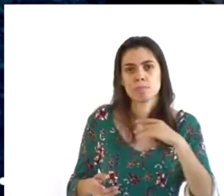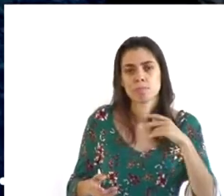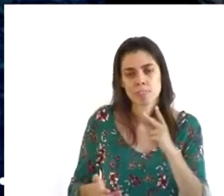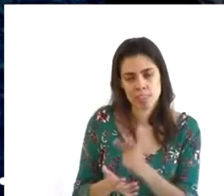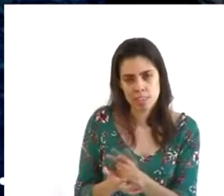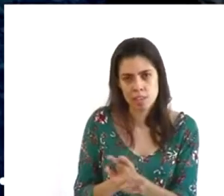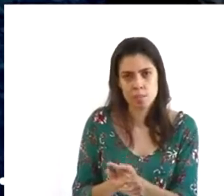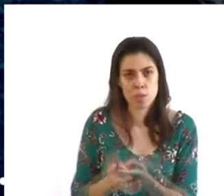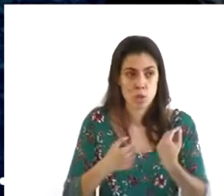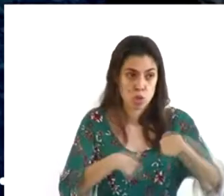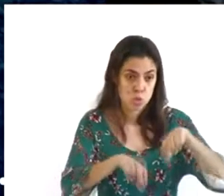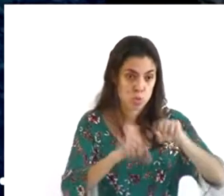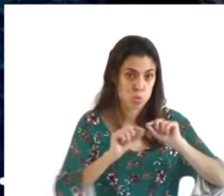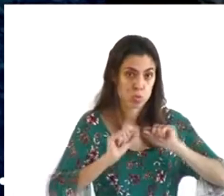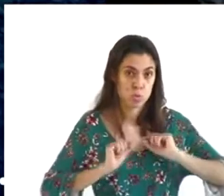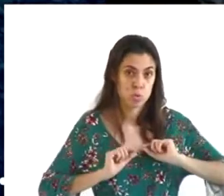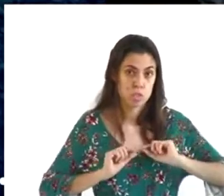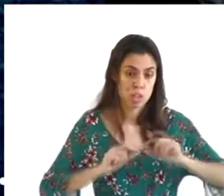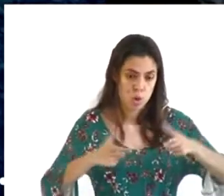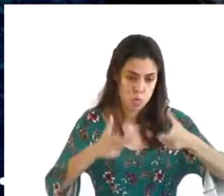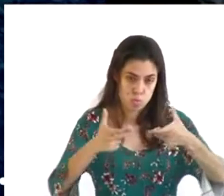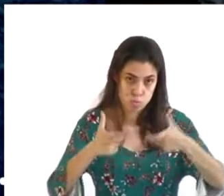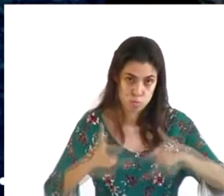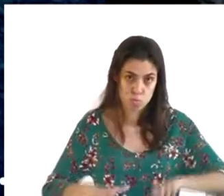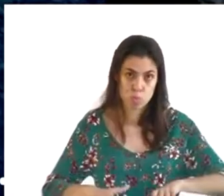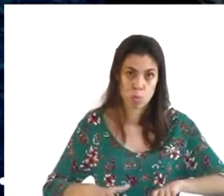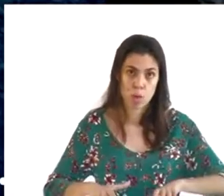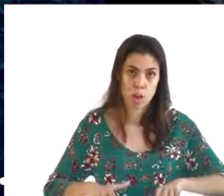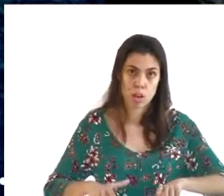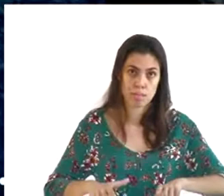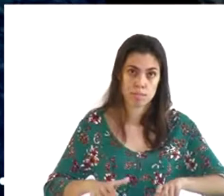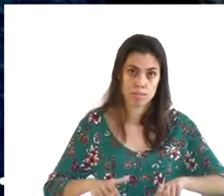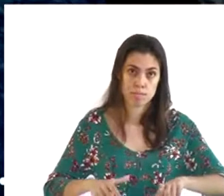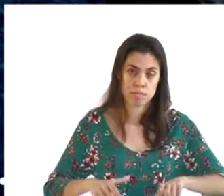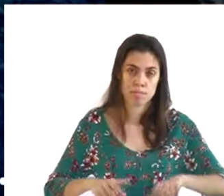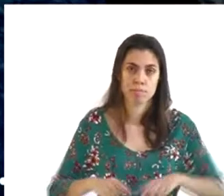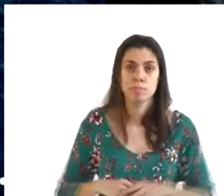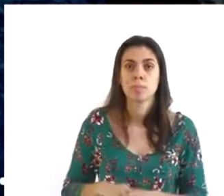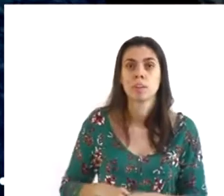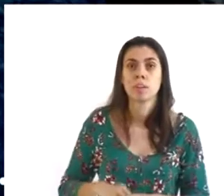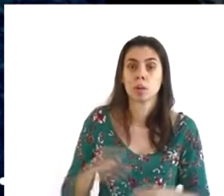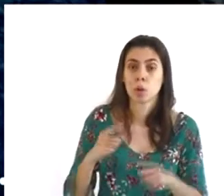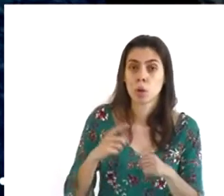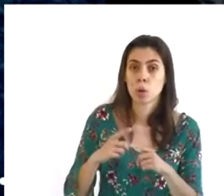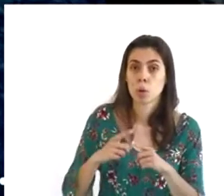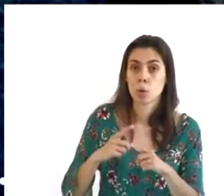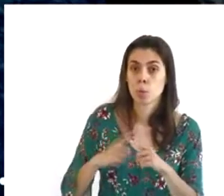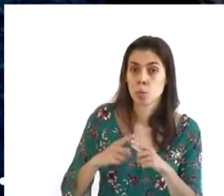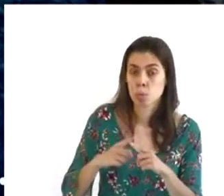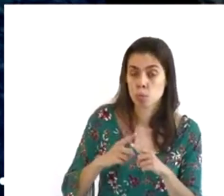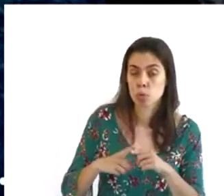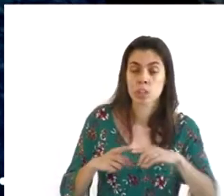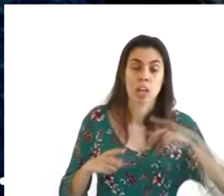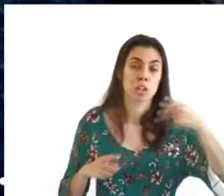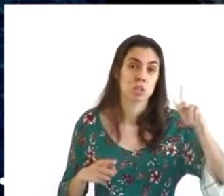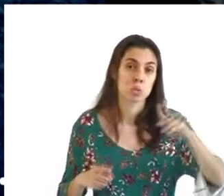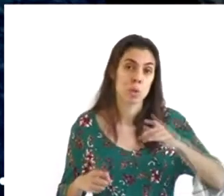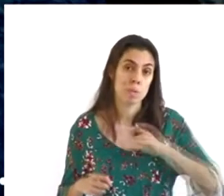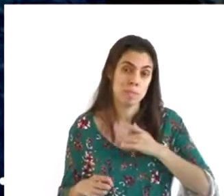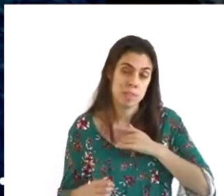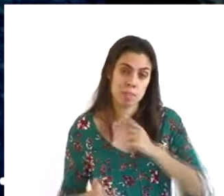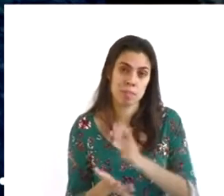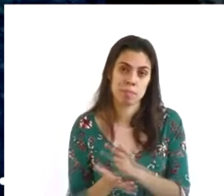dura para sempre, em herança a Israel, seu servo, porque a sua misericórdia dura para